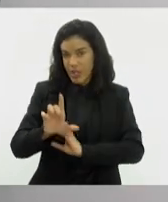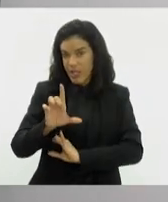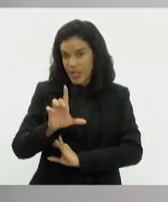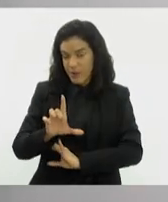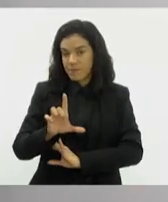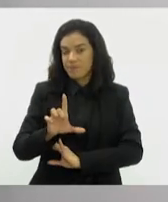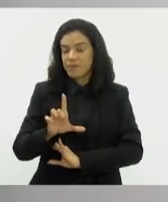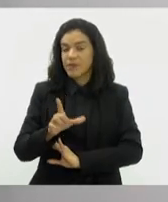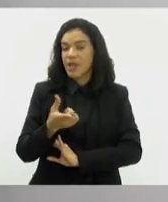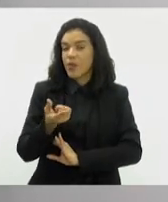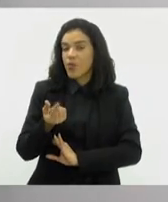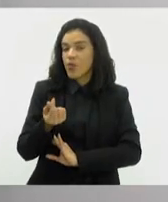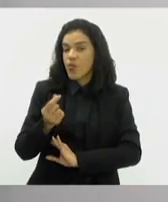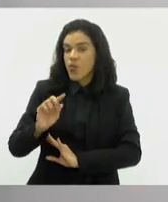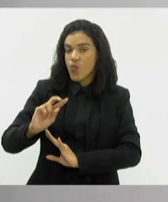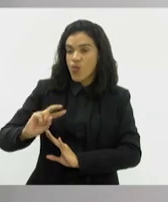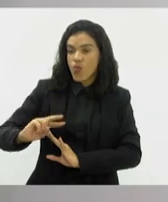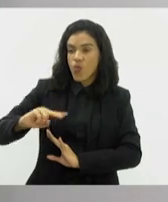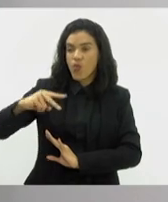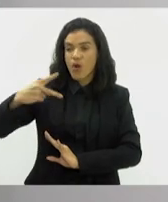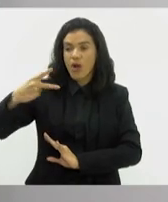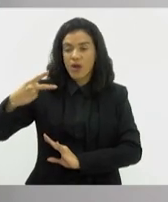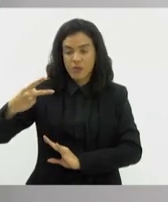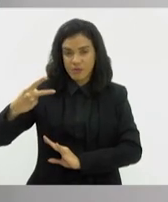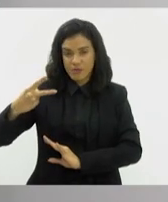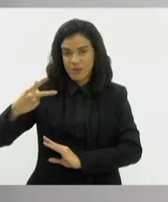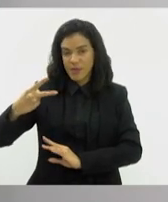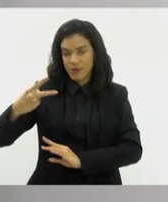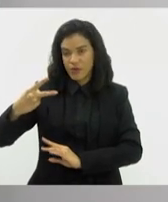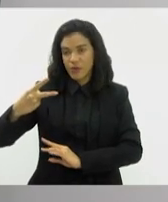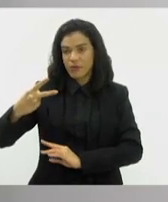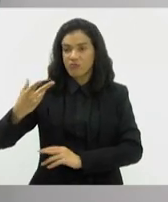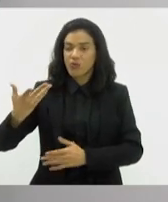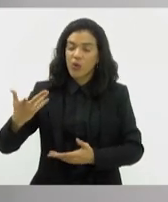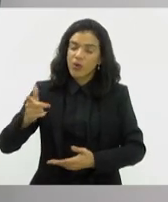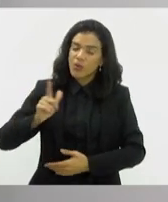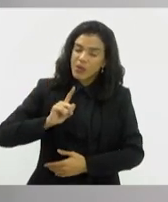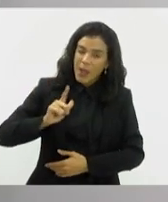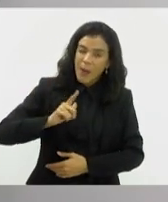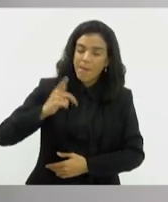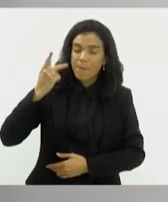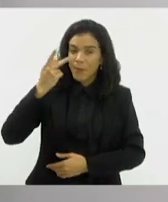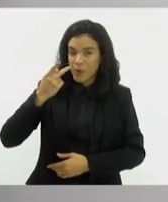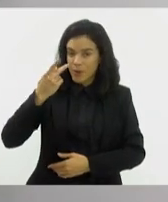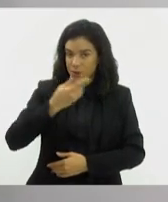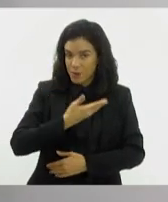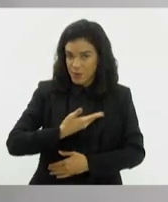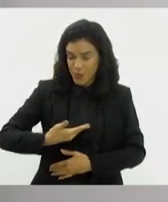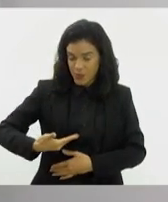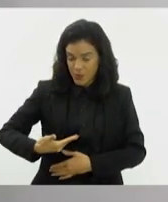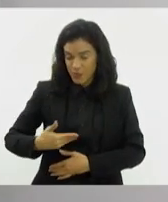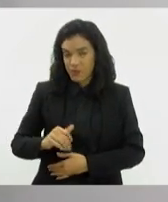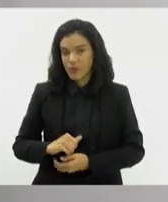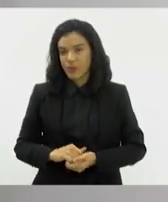de despesa quando estão garantindo algumas políticas públicas efetivas. Então, já há,